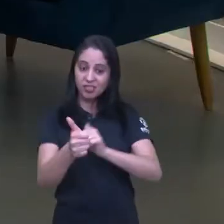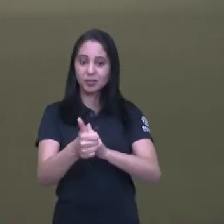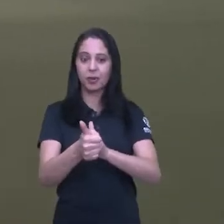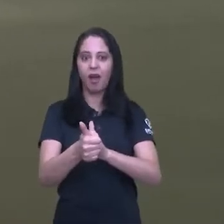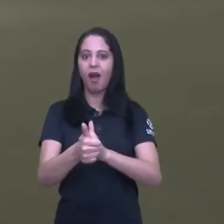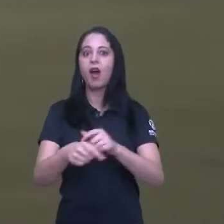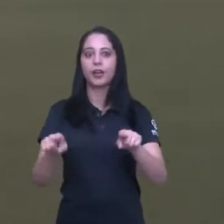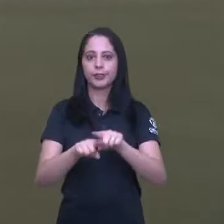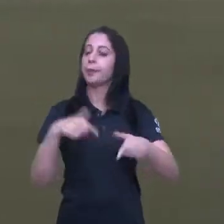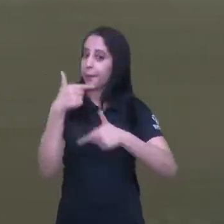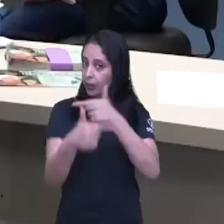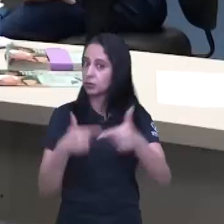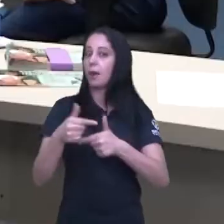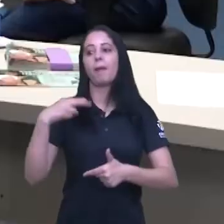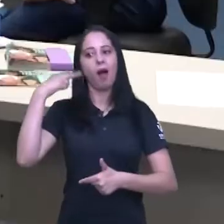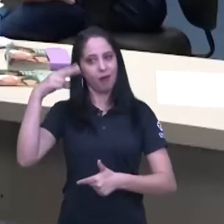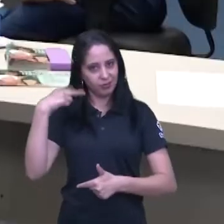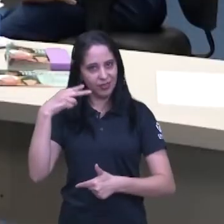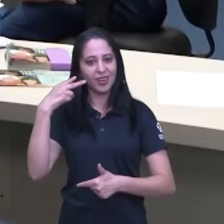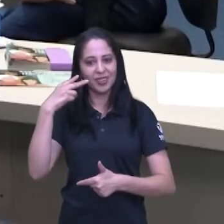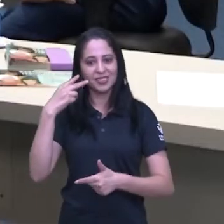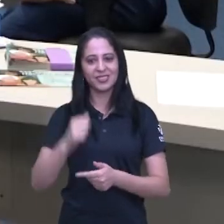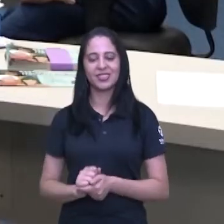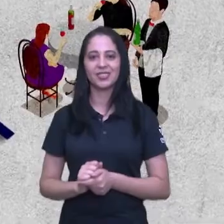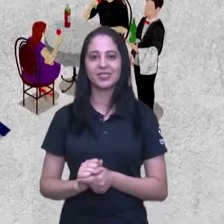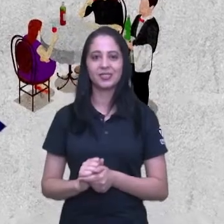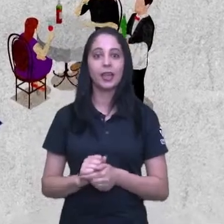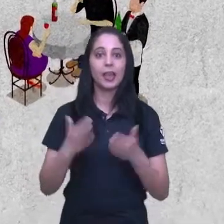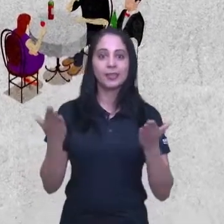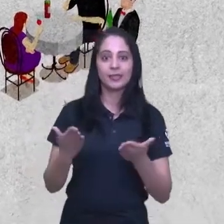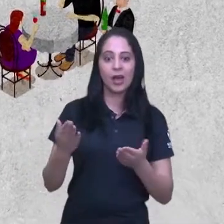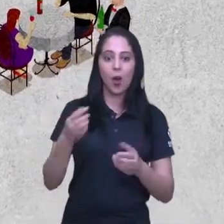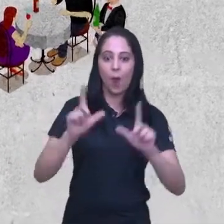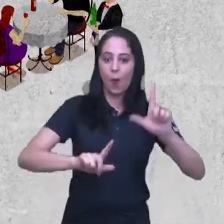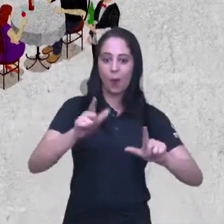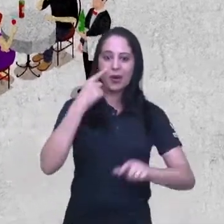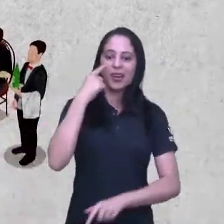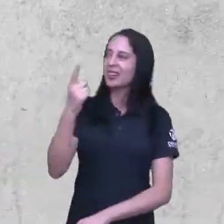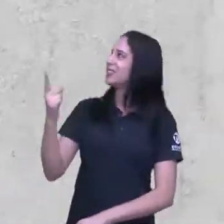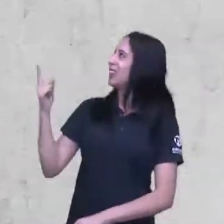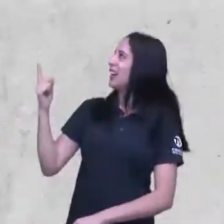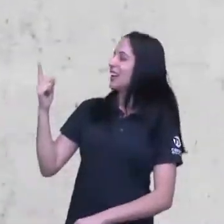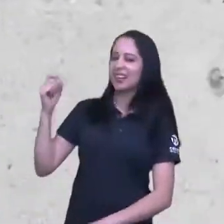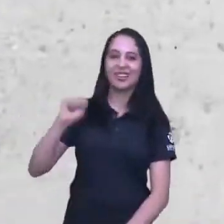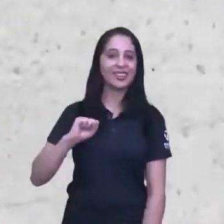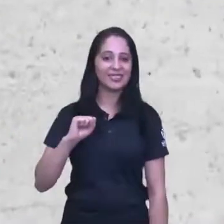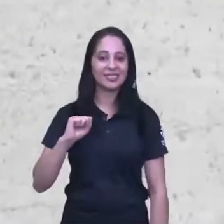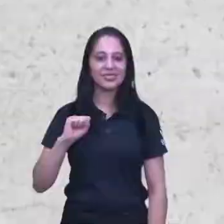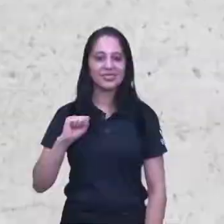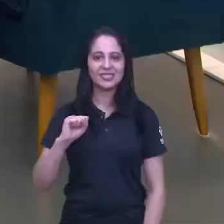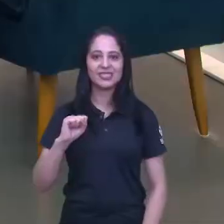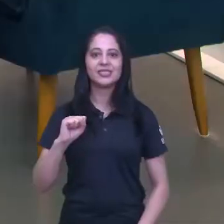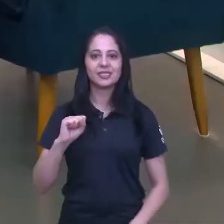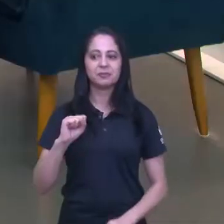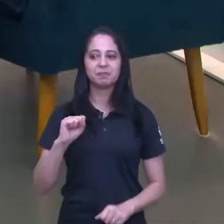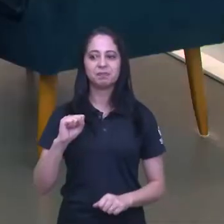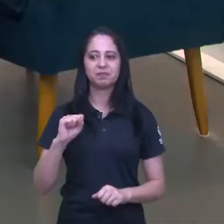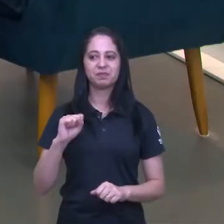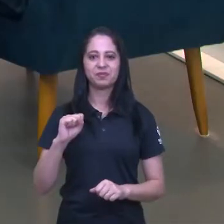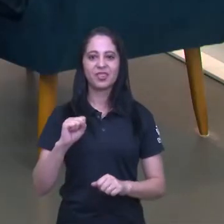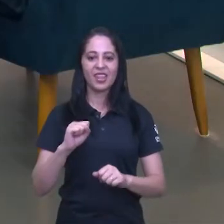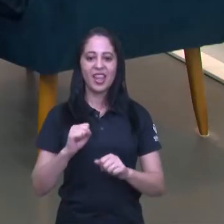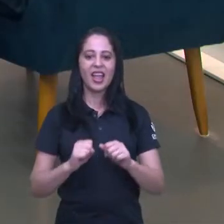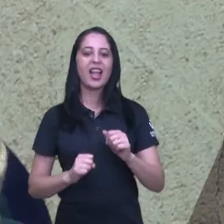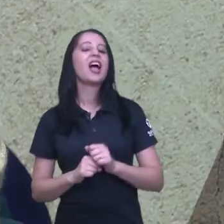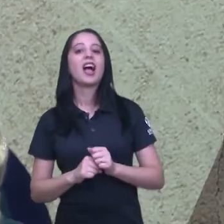emprego Esporte e também no trabalho dos vereadores uma das estreias é o programa Estação mercado nossos